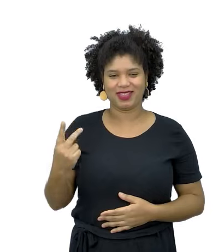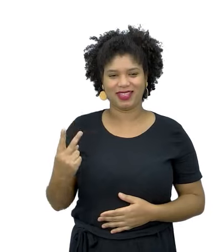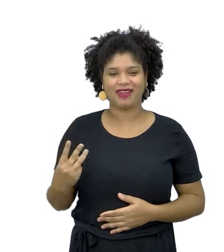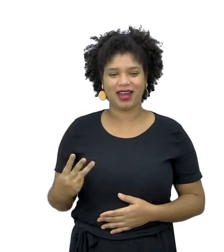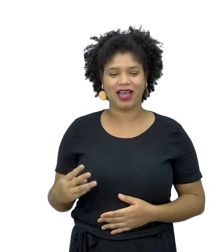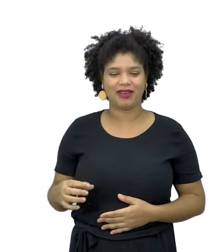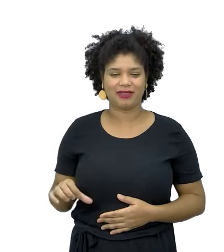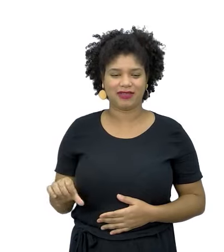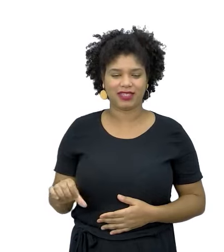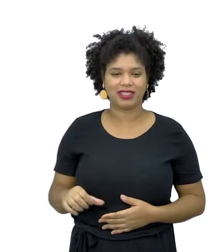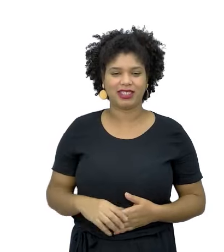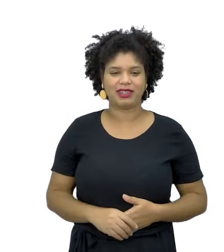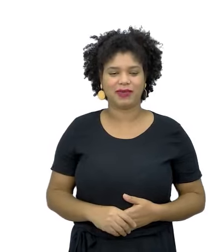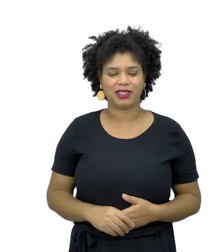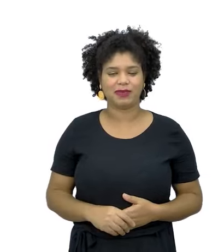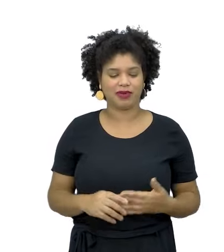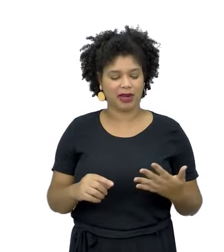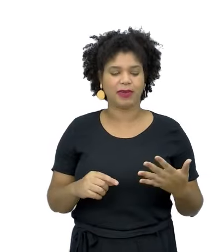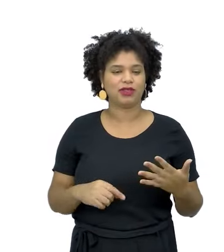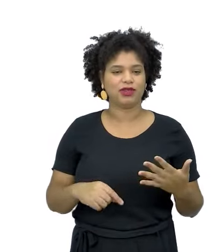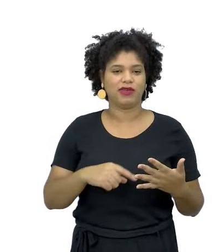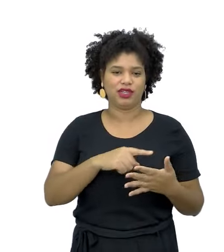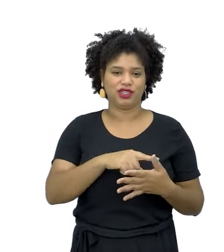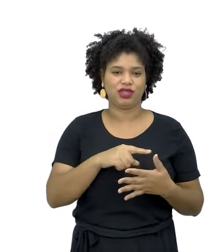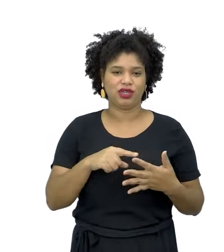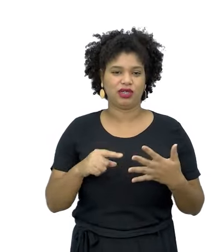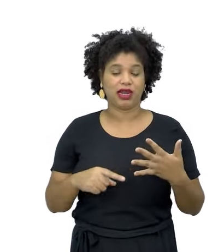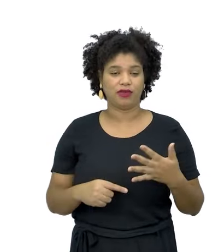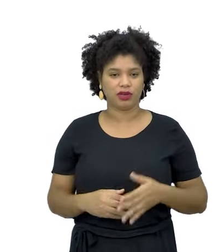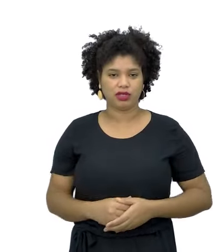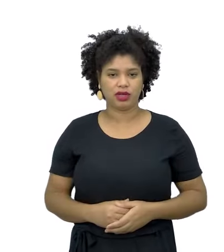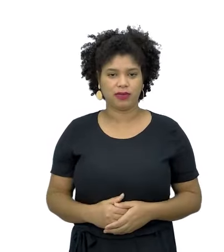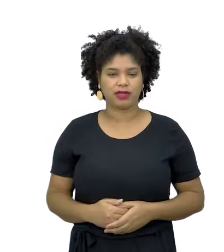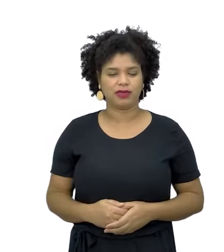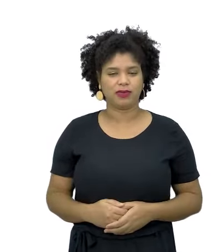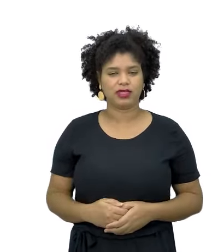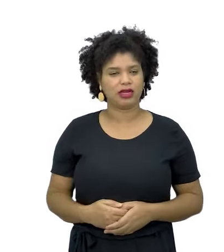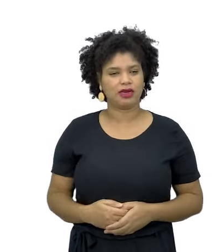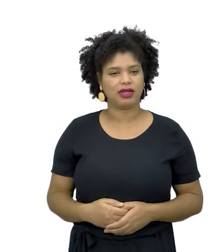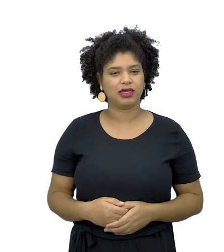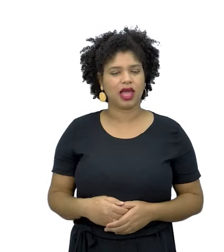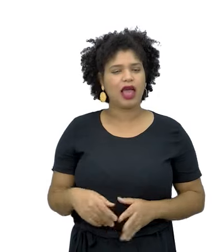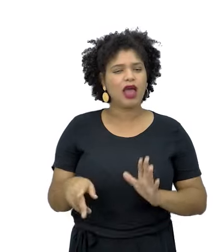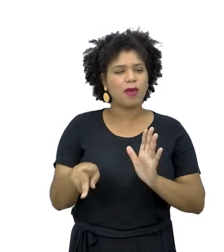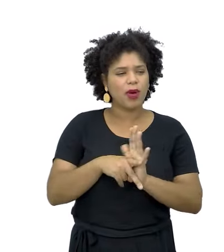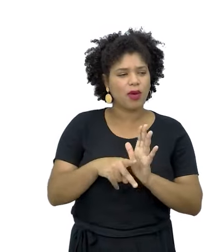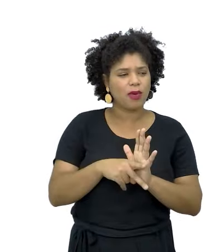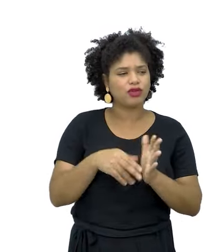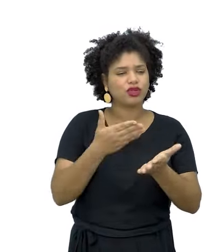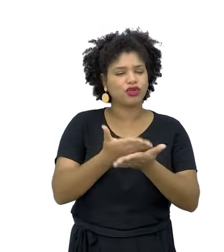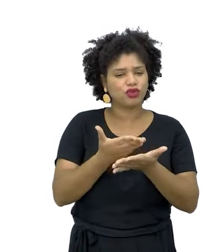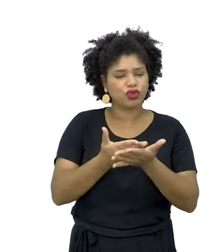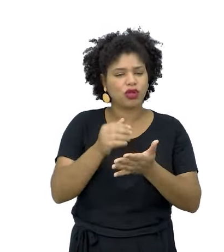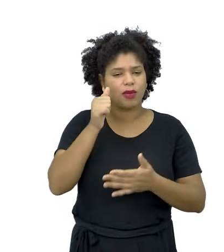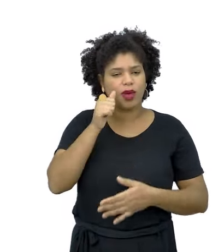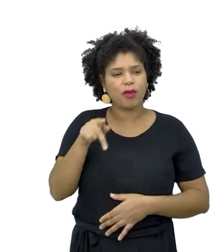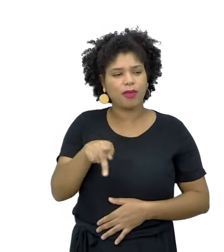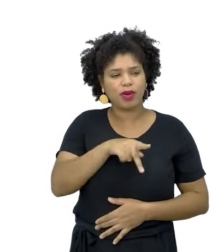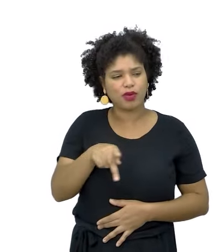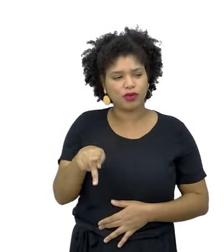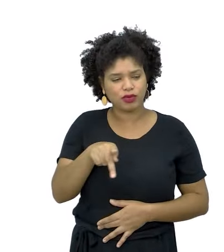com outros autores. Desta vez, a gente vai fazer um estudo sobre, né, o trabalho da